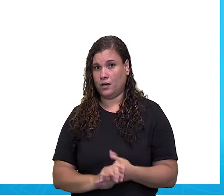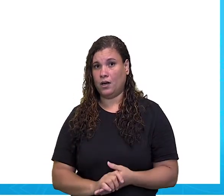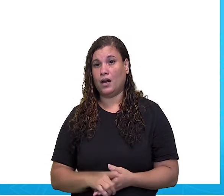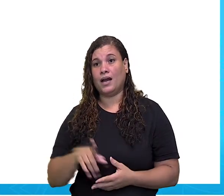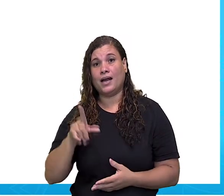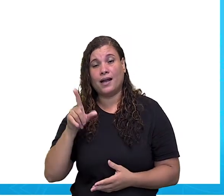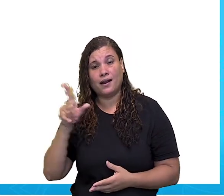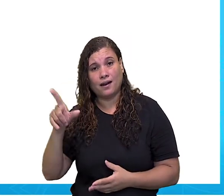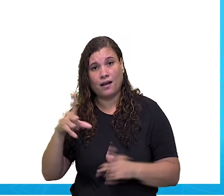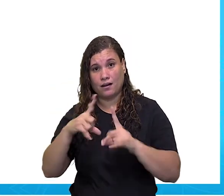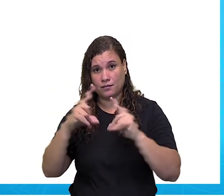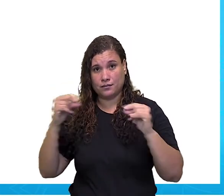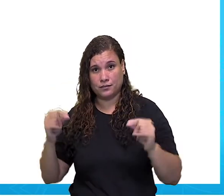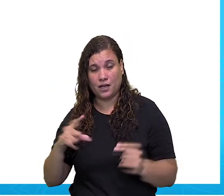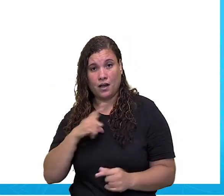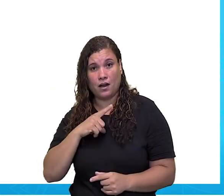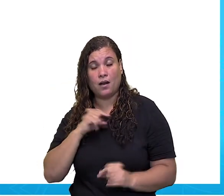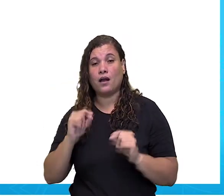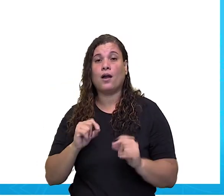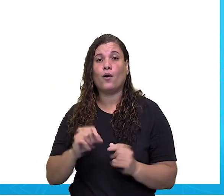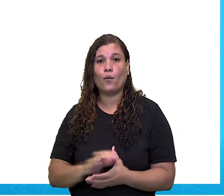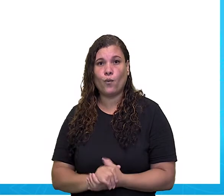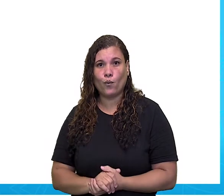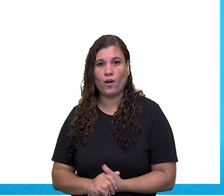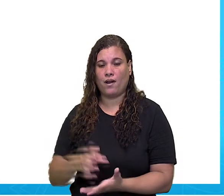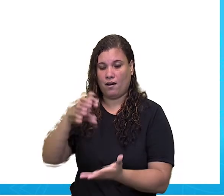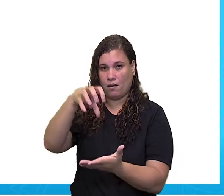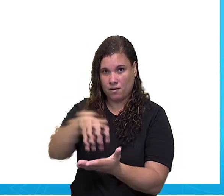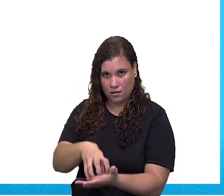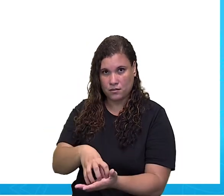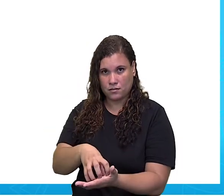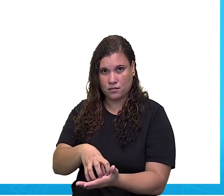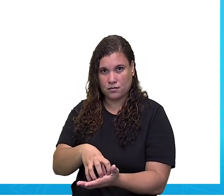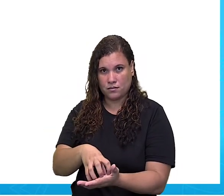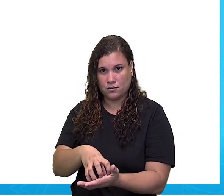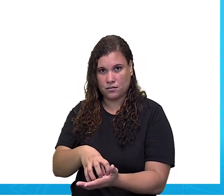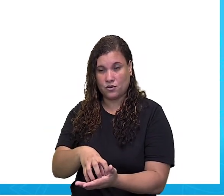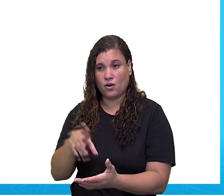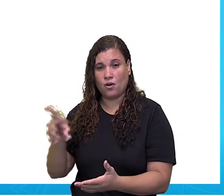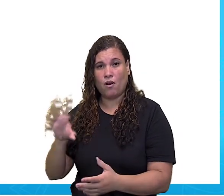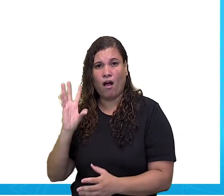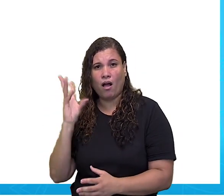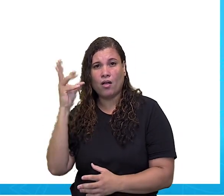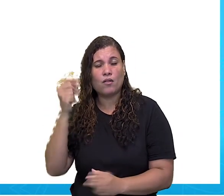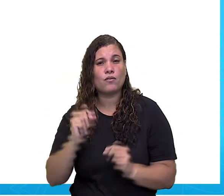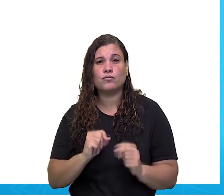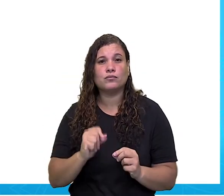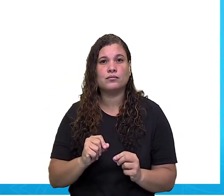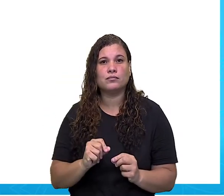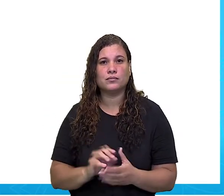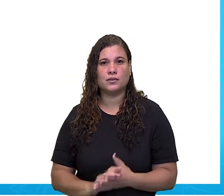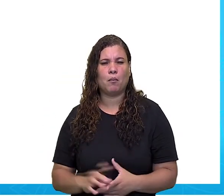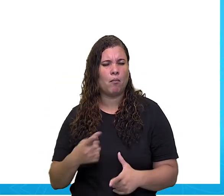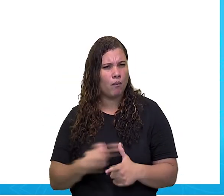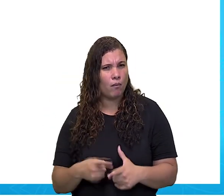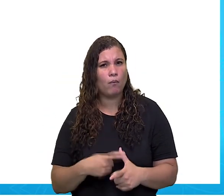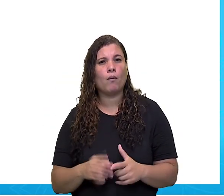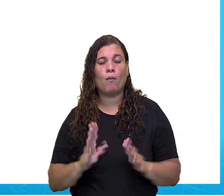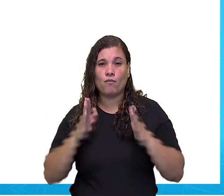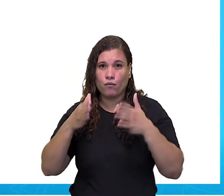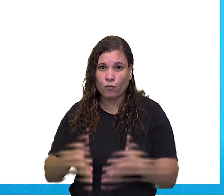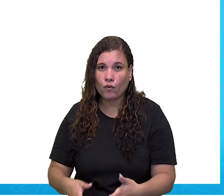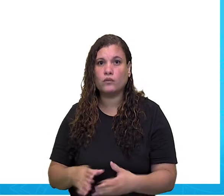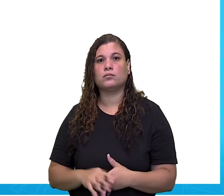Então ali são resolvidas as principais questões, né? Do poder executivo, legislativo e judiciário.